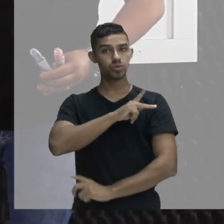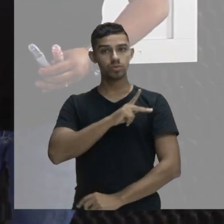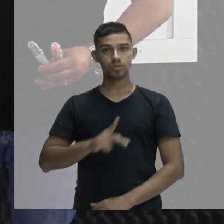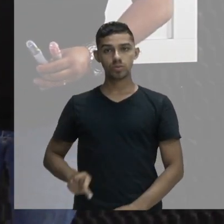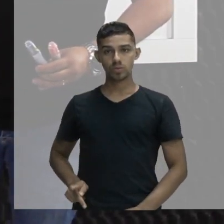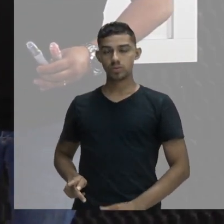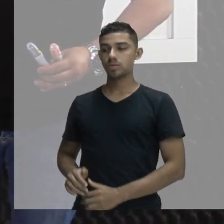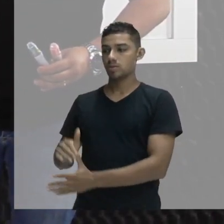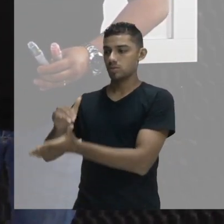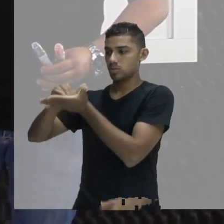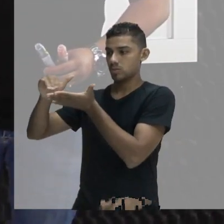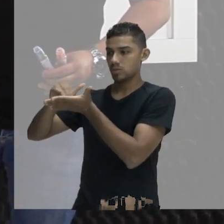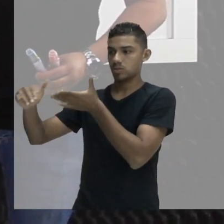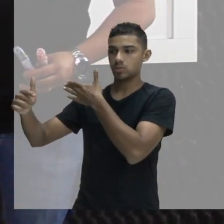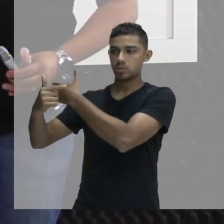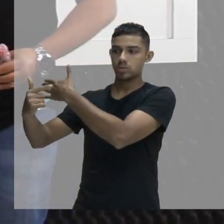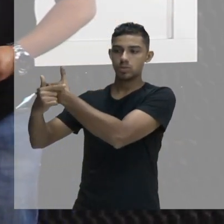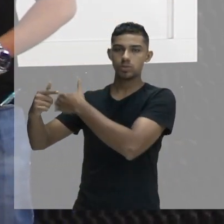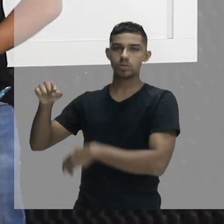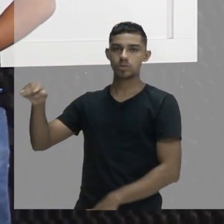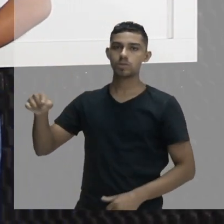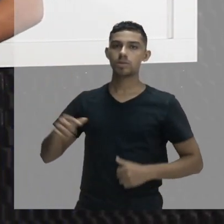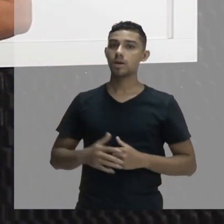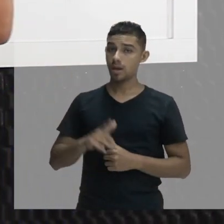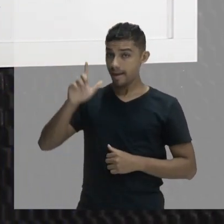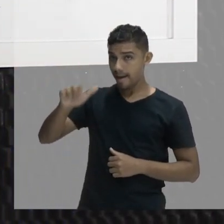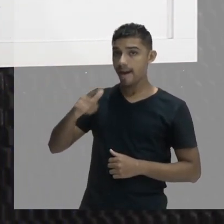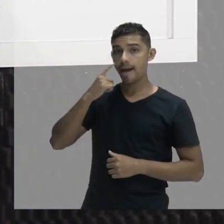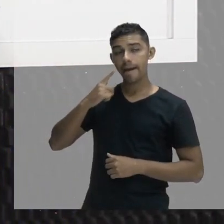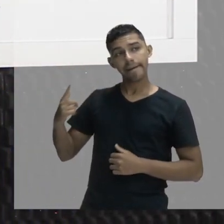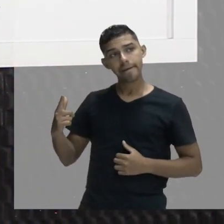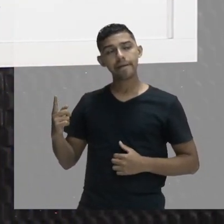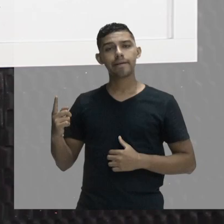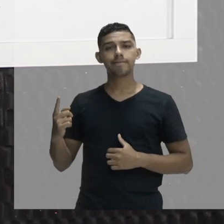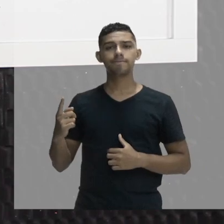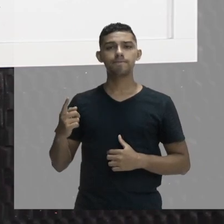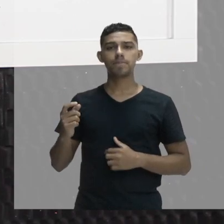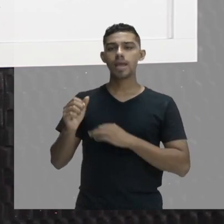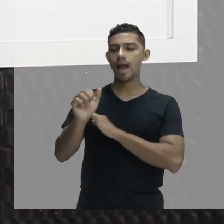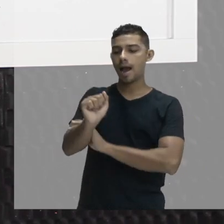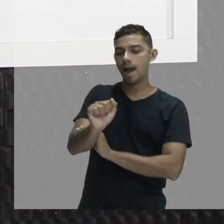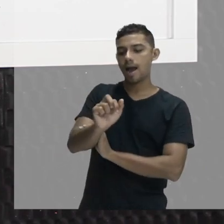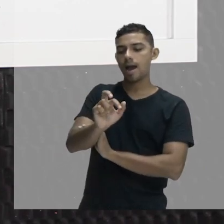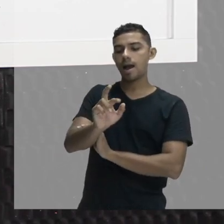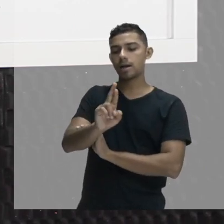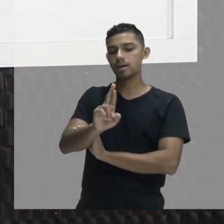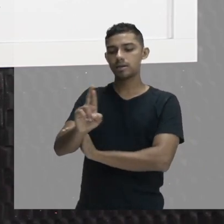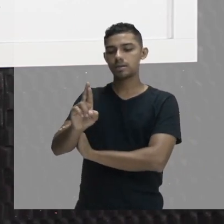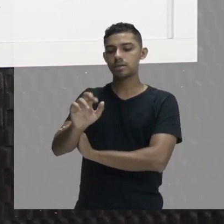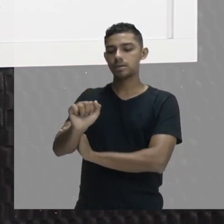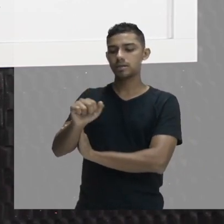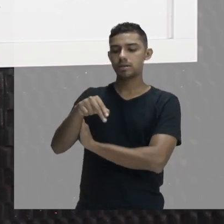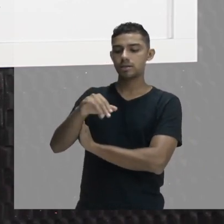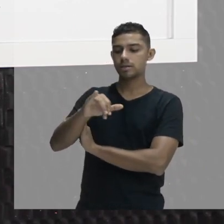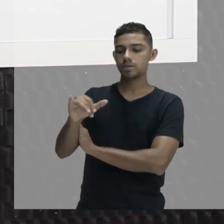posição é importante então é arranjo. É arranjo. Aqui eu vou ter 3 grupos